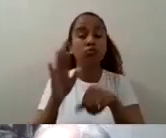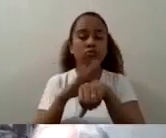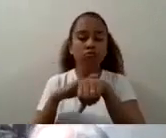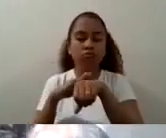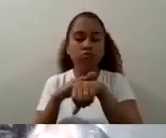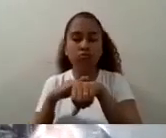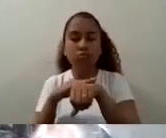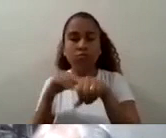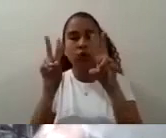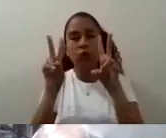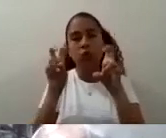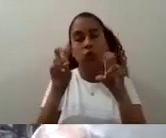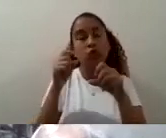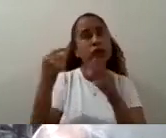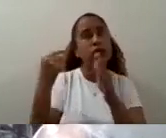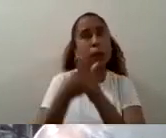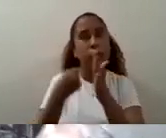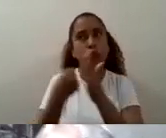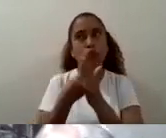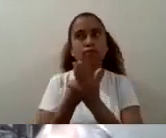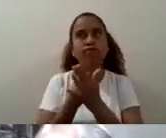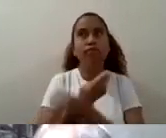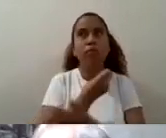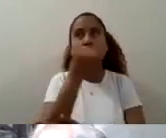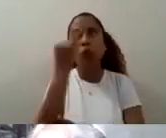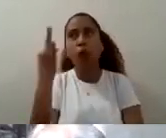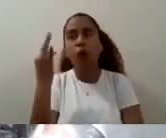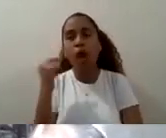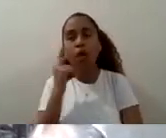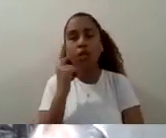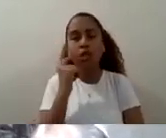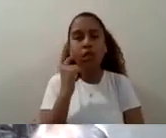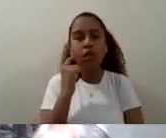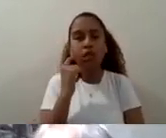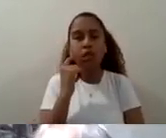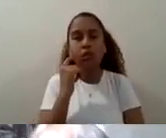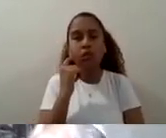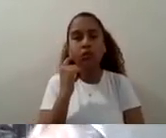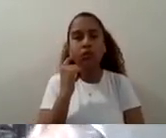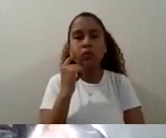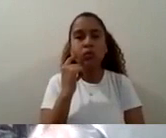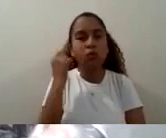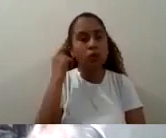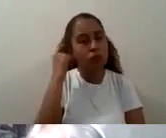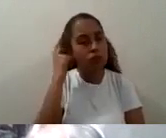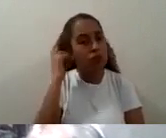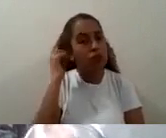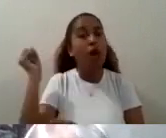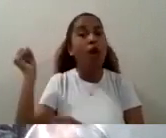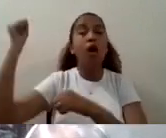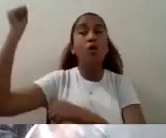vai se perguntar quais são as luzes que a carta de Efésios joga para